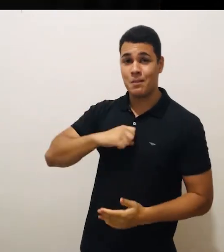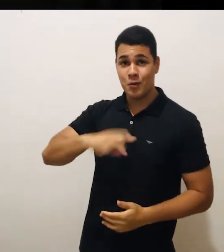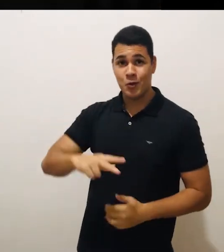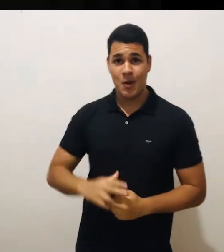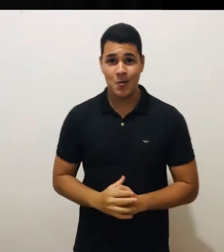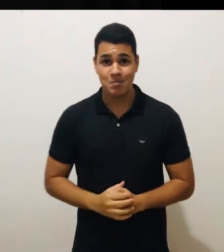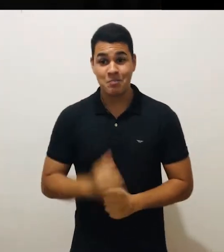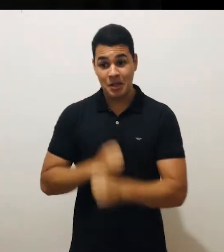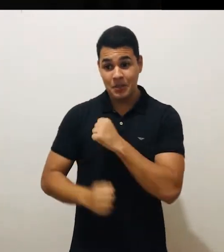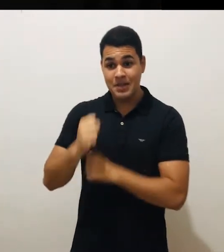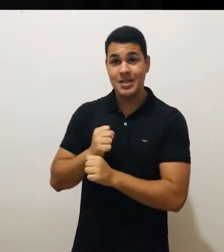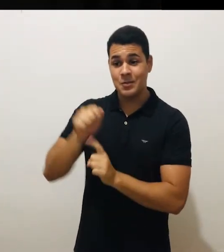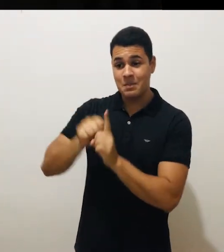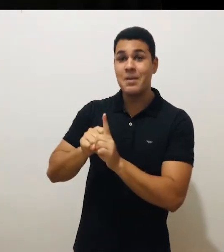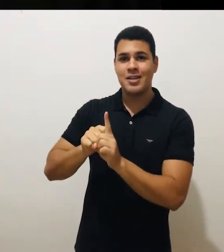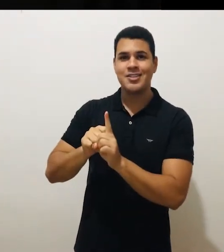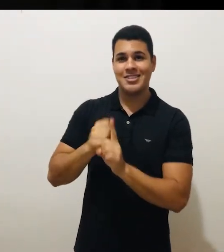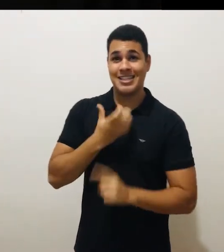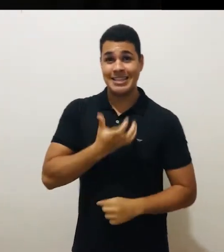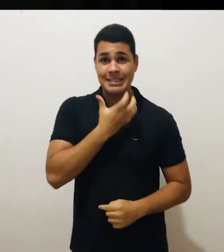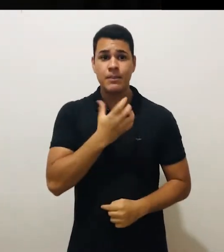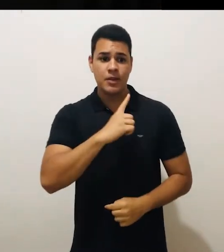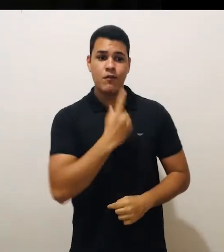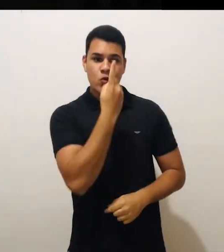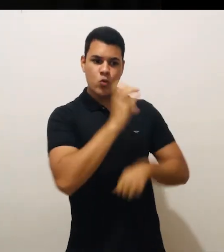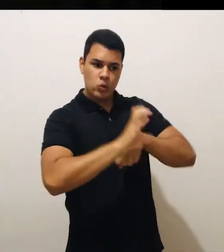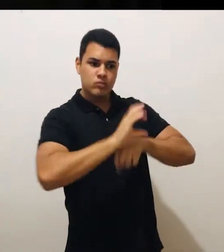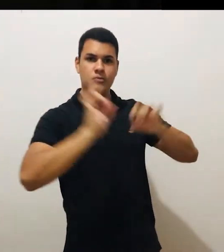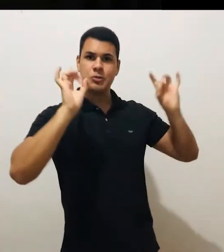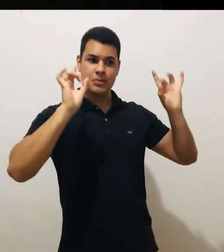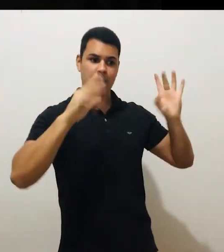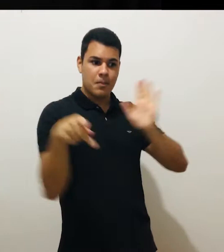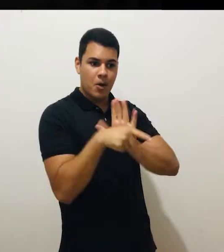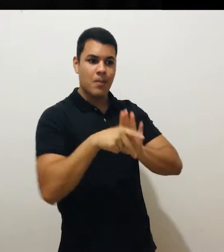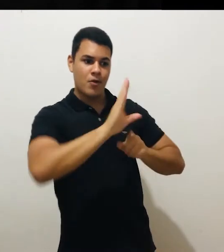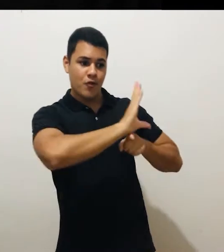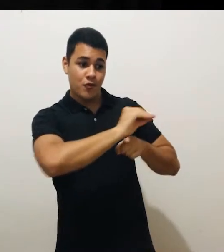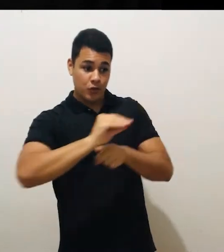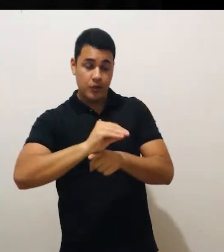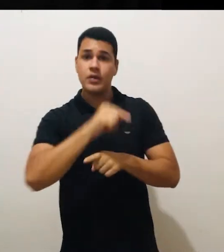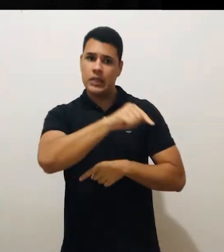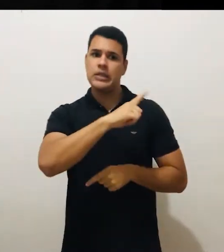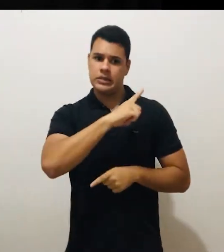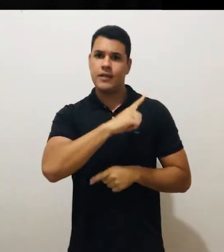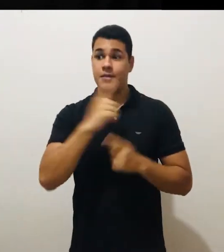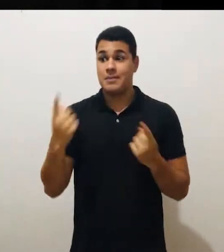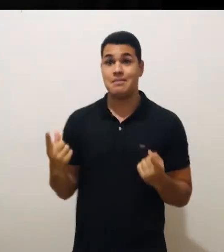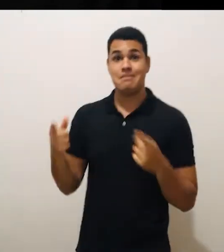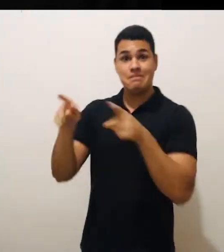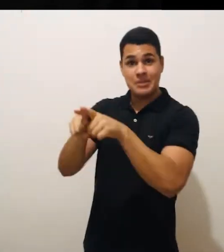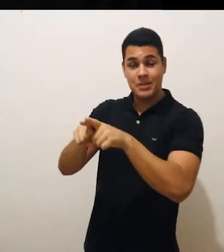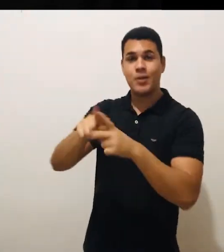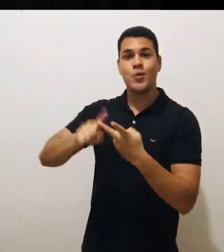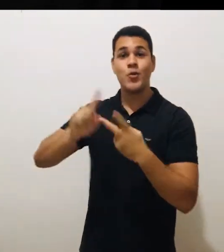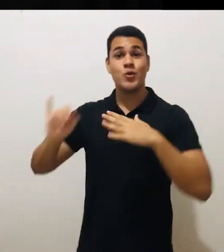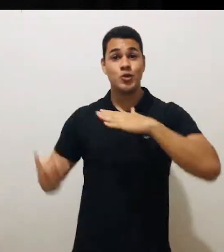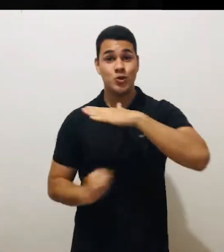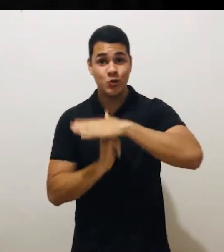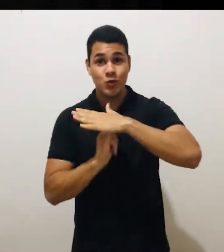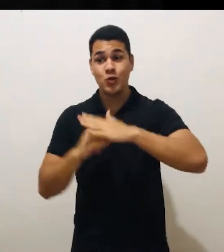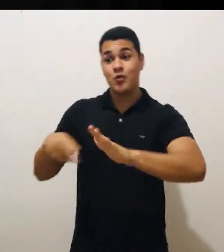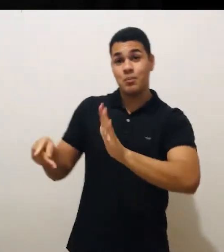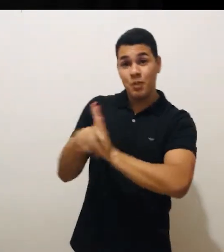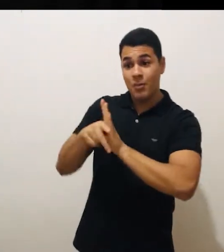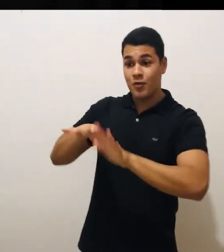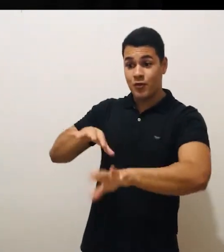No passado mês de dezembro, tivemos o prazer de lecionar um módulo de fotografia organizado no âmbito da parceria entre o